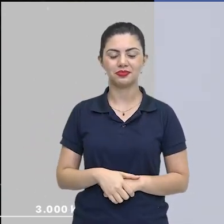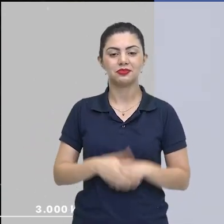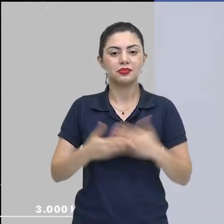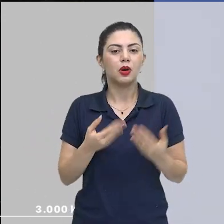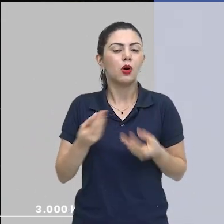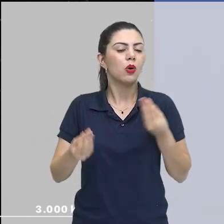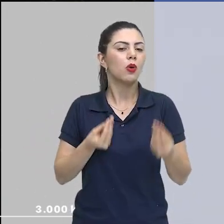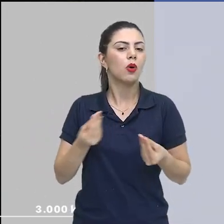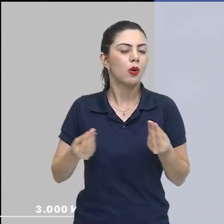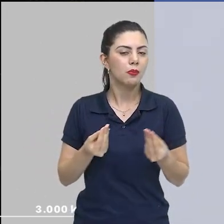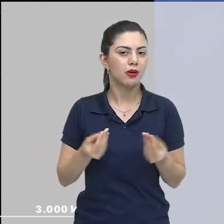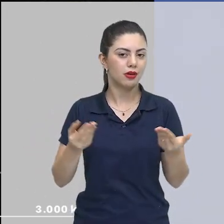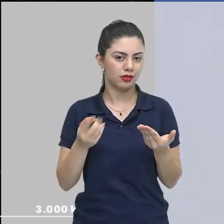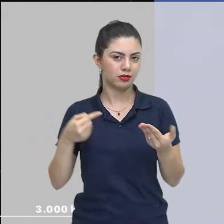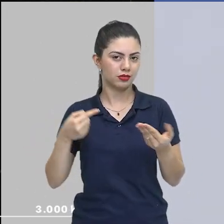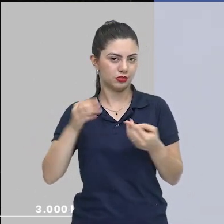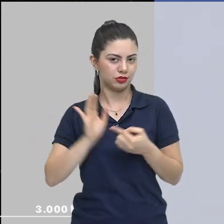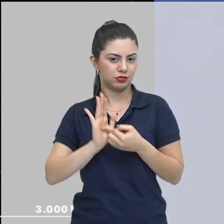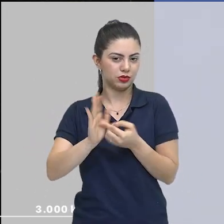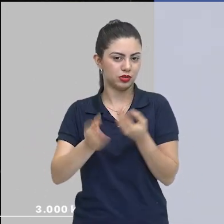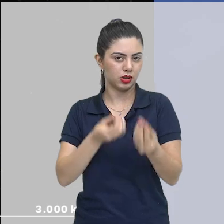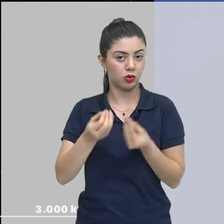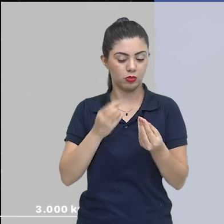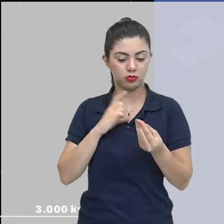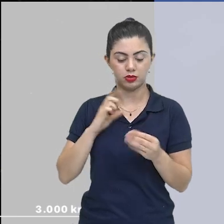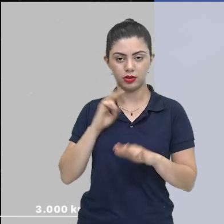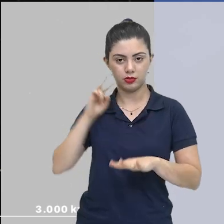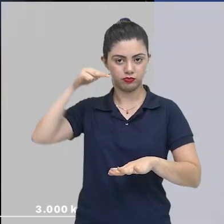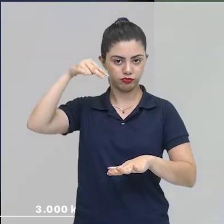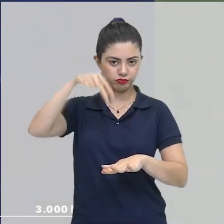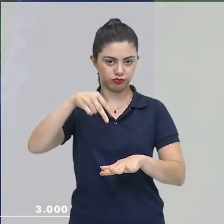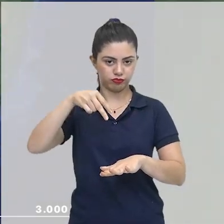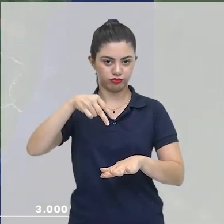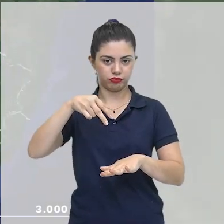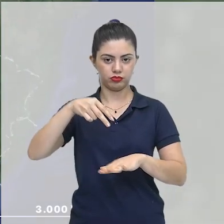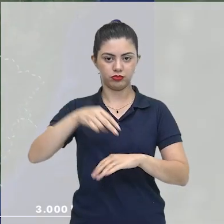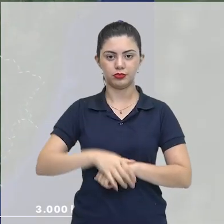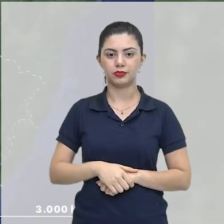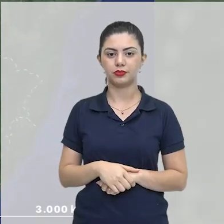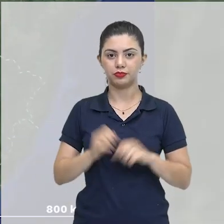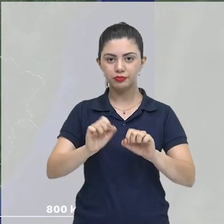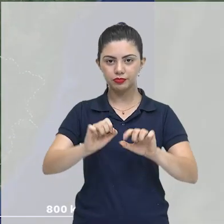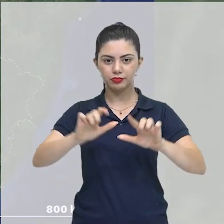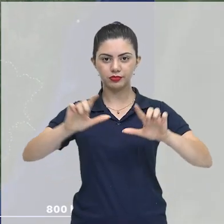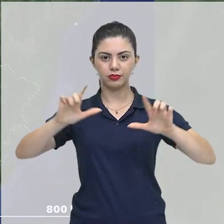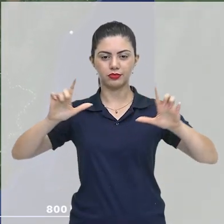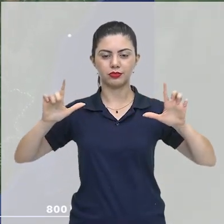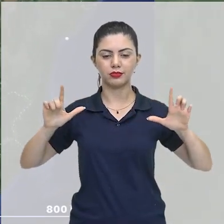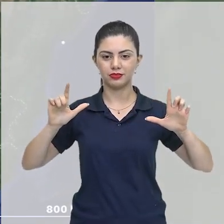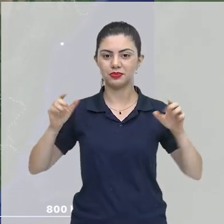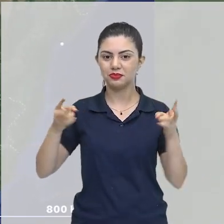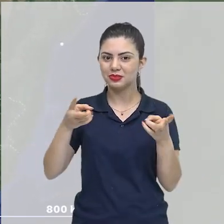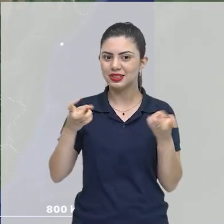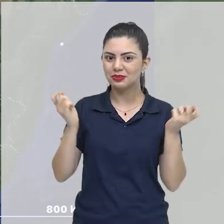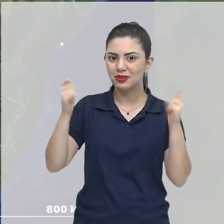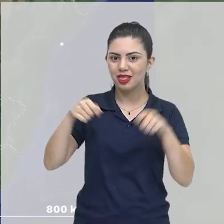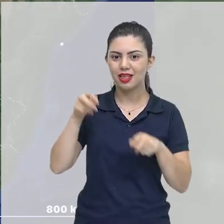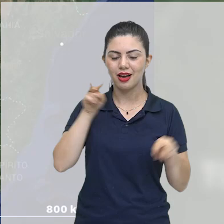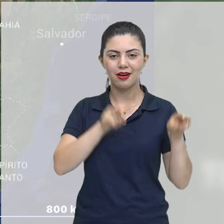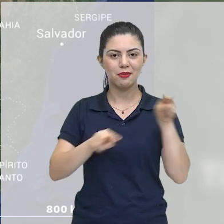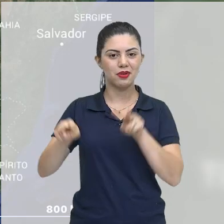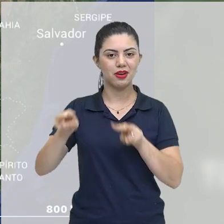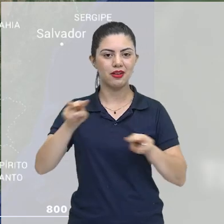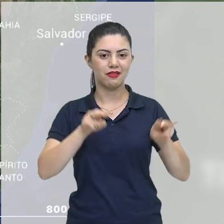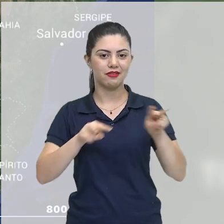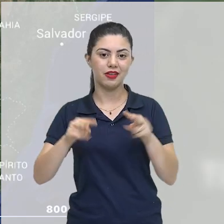nós vamos fazer aqui? Vamos ver como é que funciona essa tomada de vista aérea. Vamos clicar aqui e vamos aumentando aqui. Observe que a gente já consegue visualizar aqui